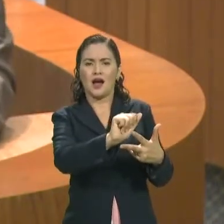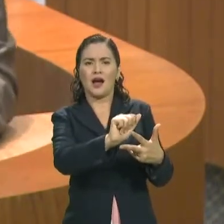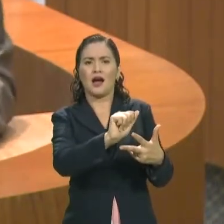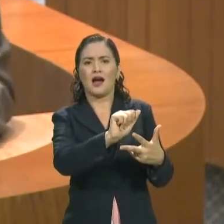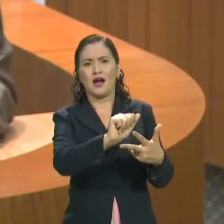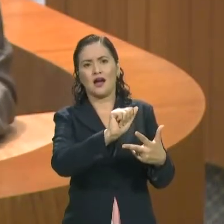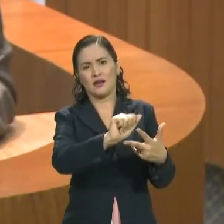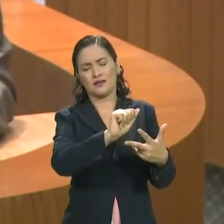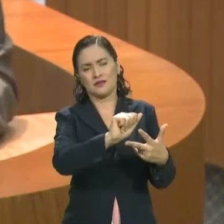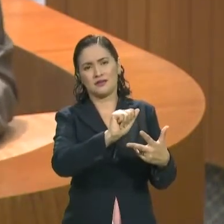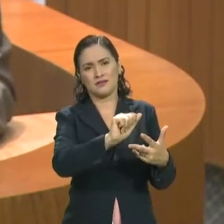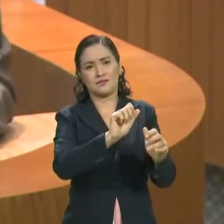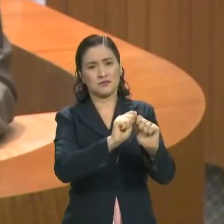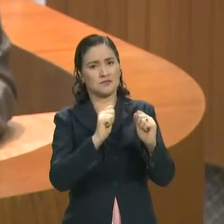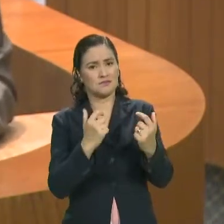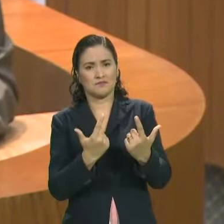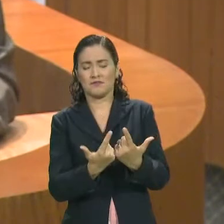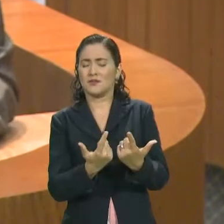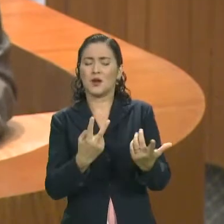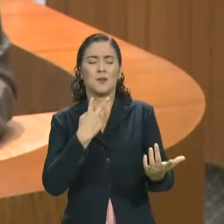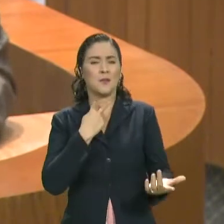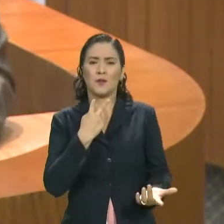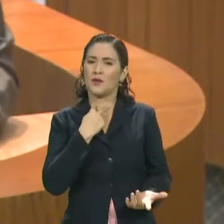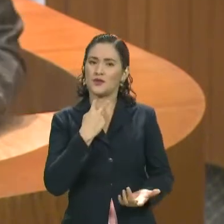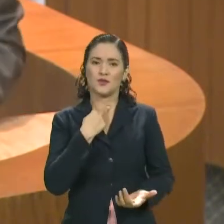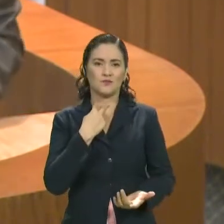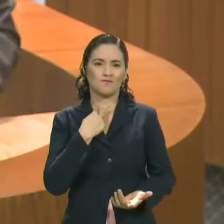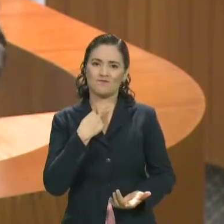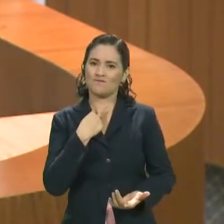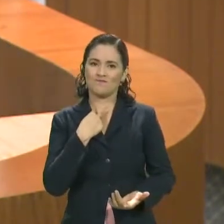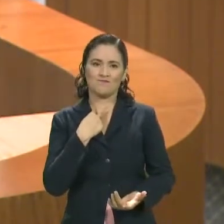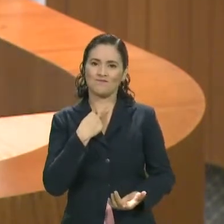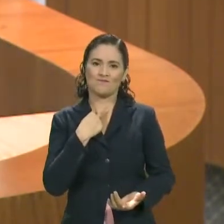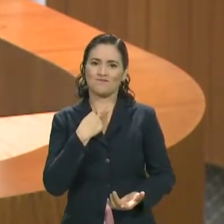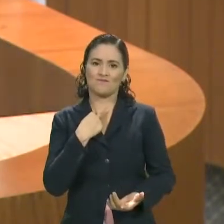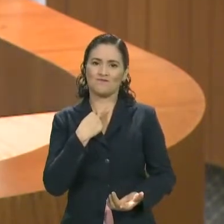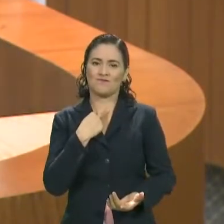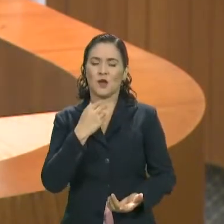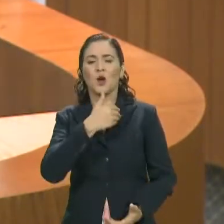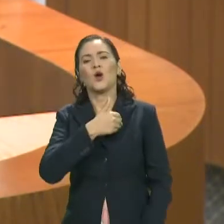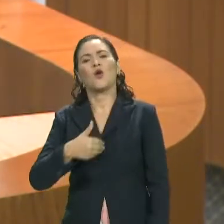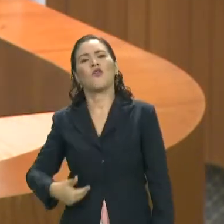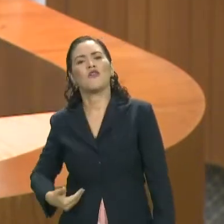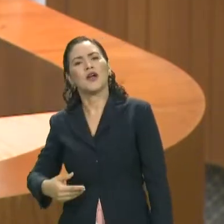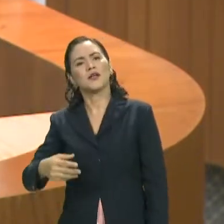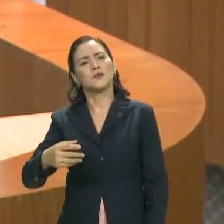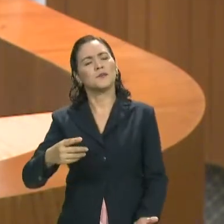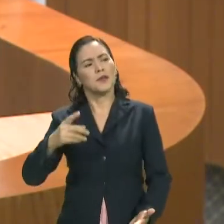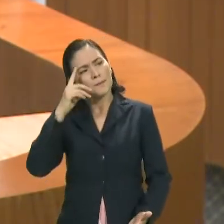nomear o presidente da Comissão de Constituição e Justiça.